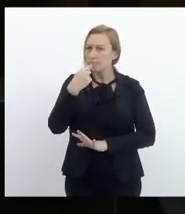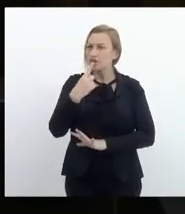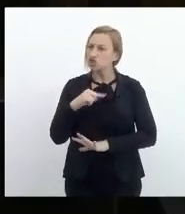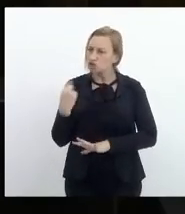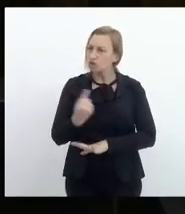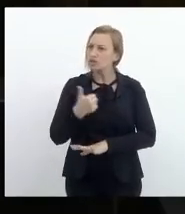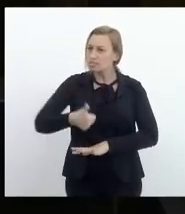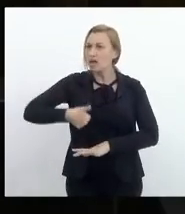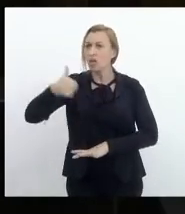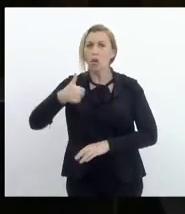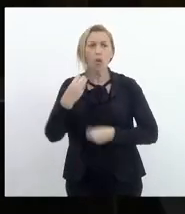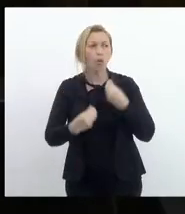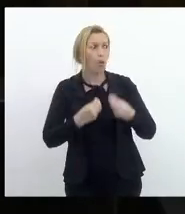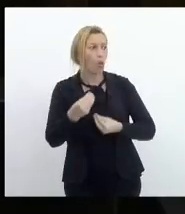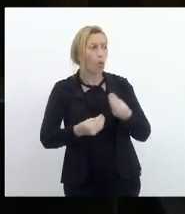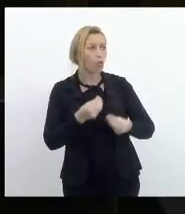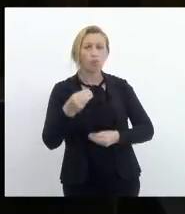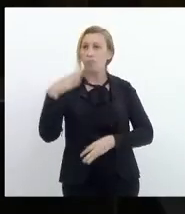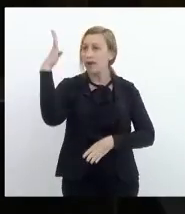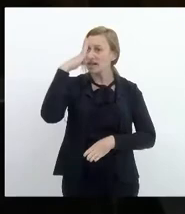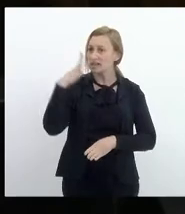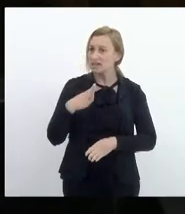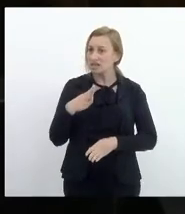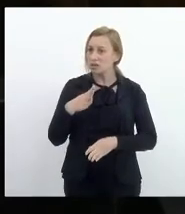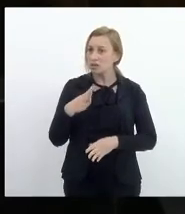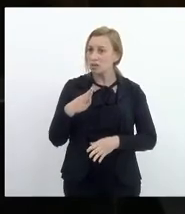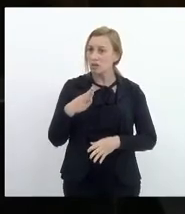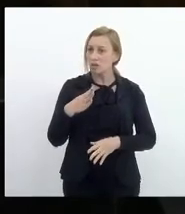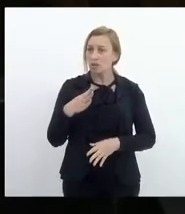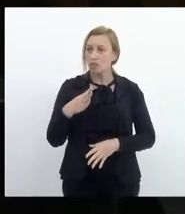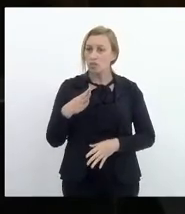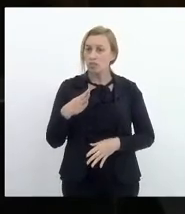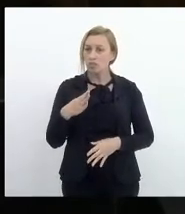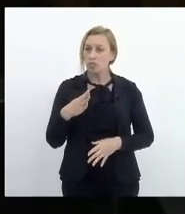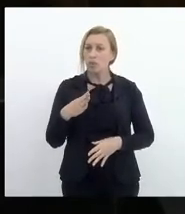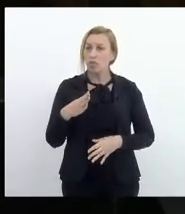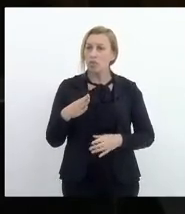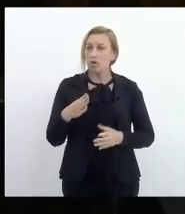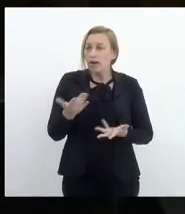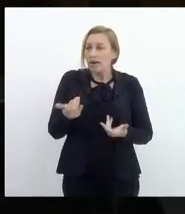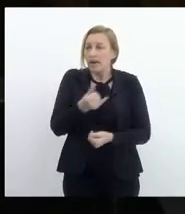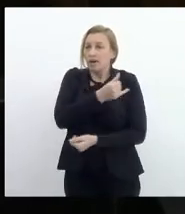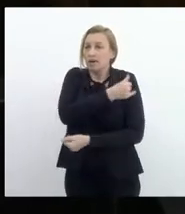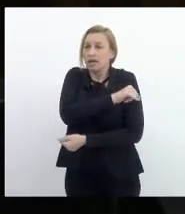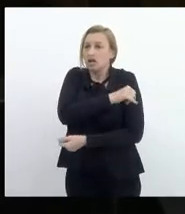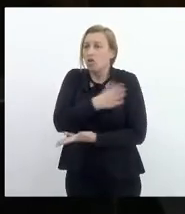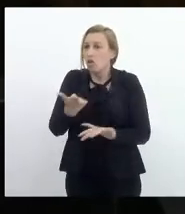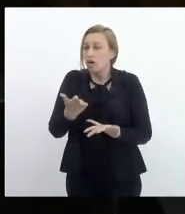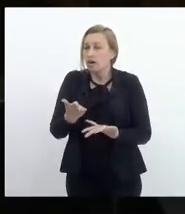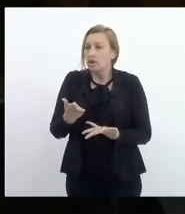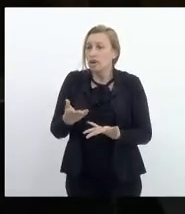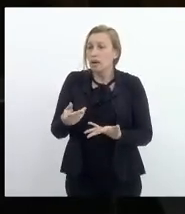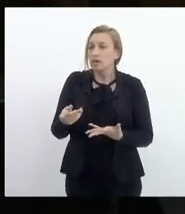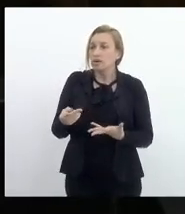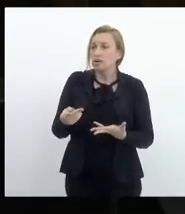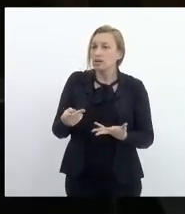Brasil pode ter uma imagem e o cidadão brasileiro carioca Principalmente de uma gente fina que recebe